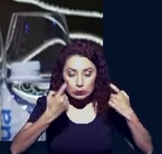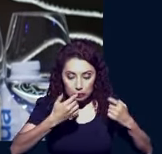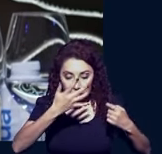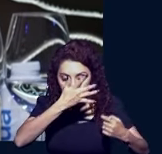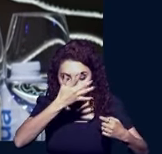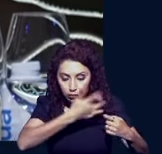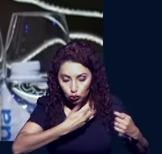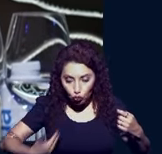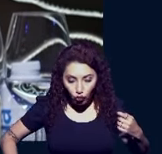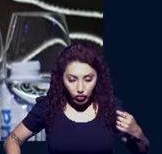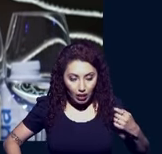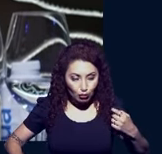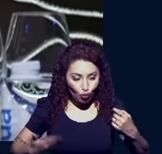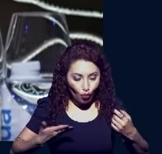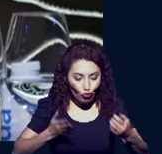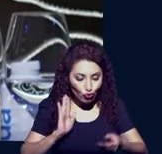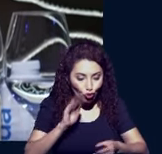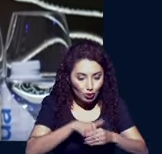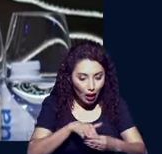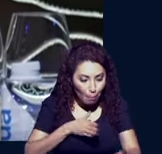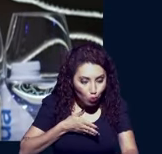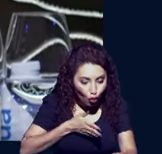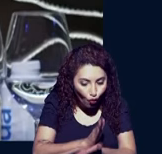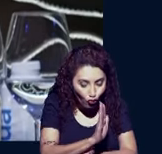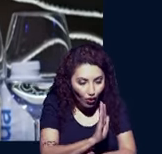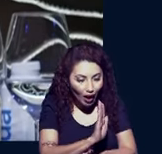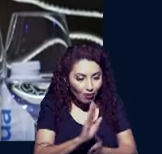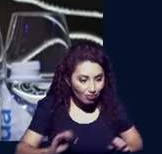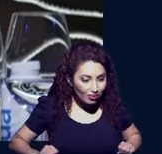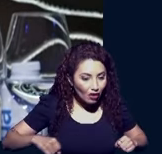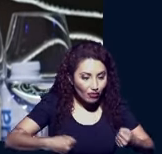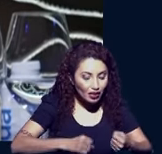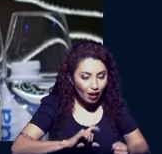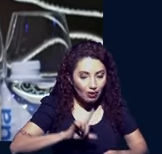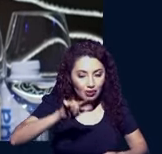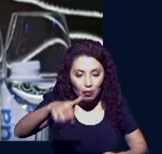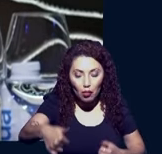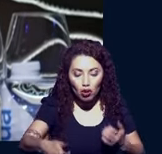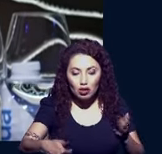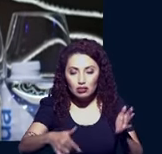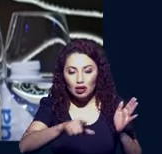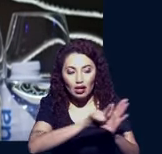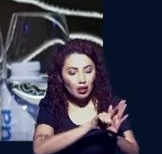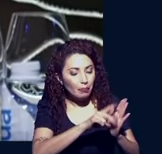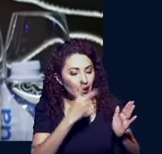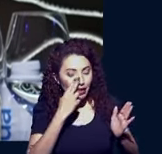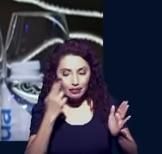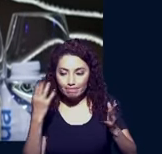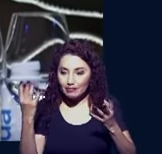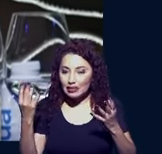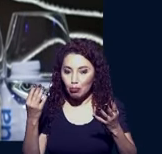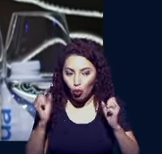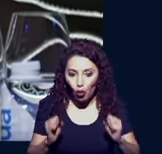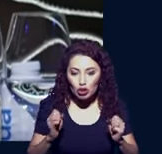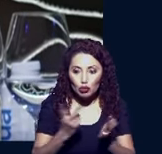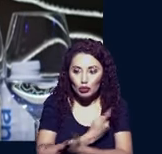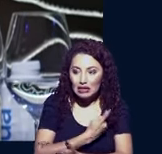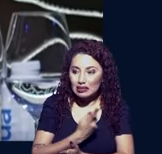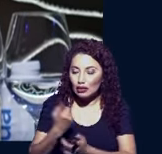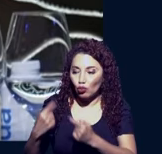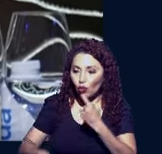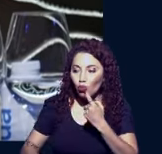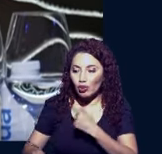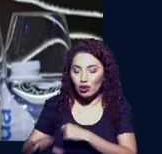tá hoje aprovando algo defendendo algo que depois pela legislação infra constitucional isso vem a ser um